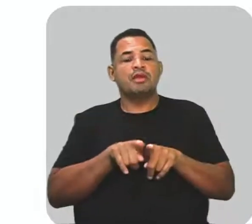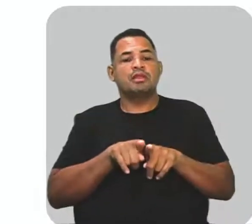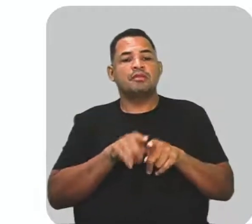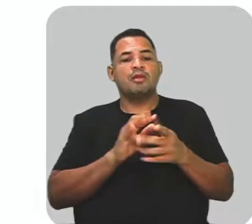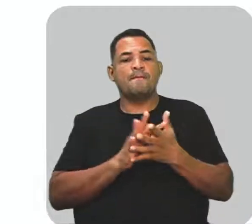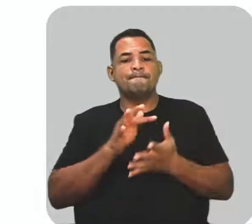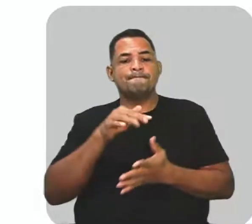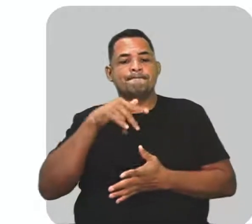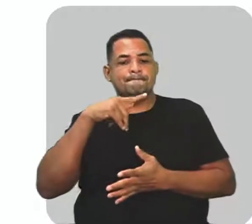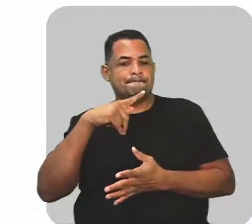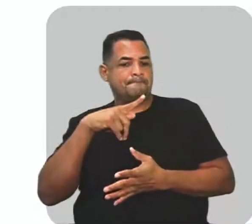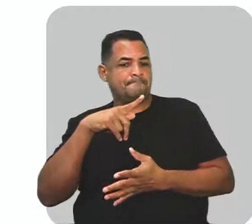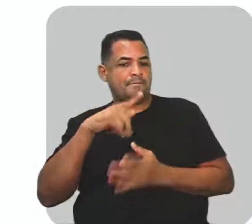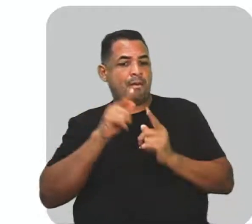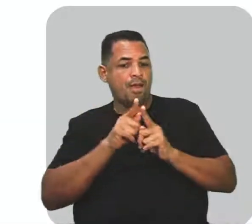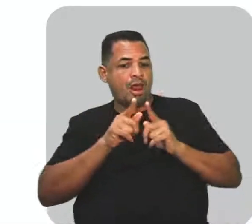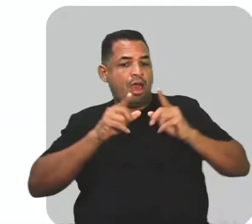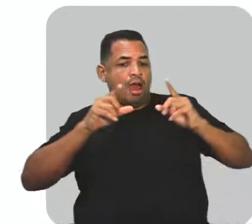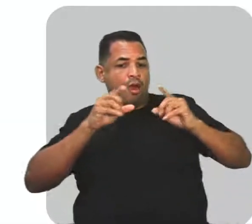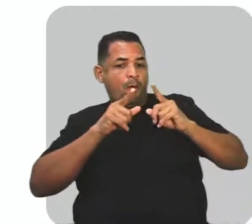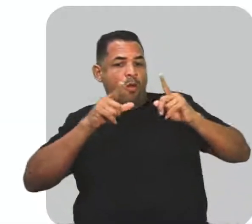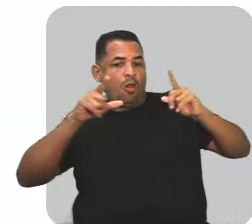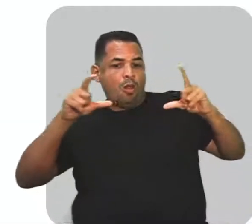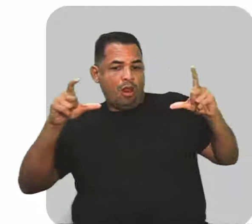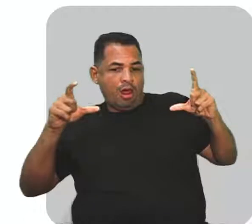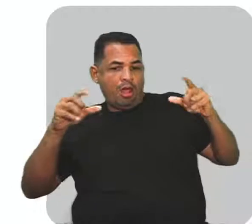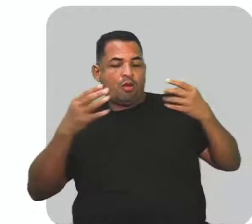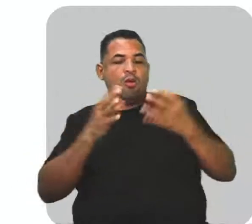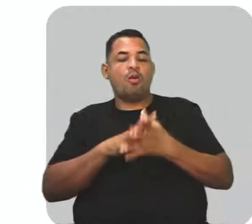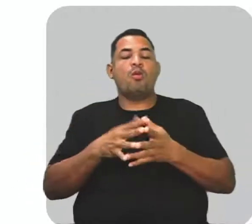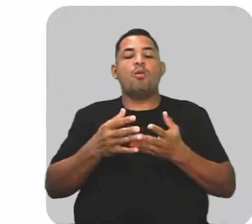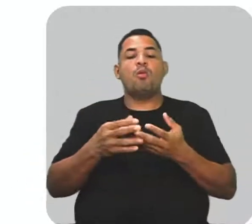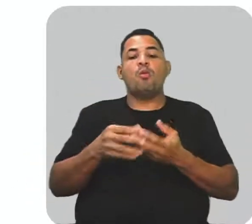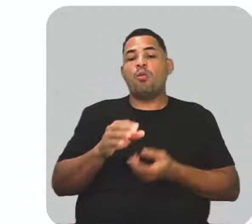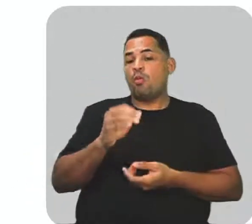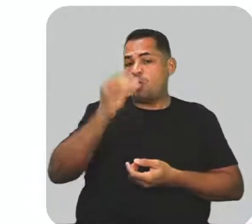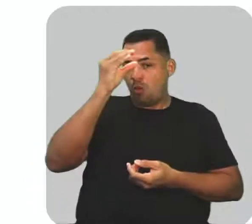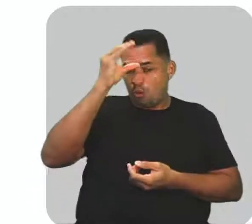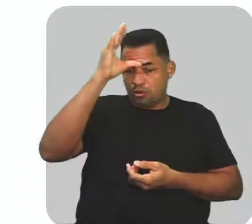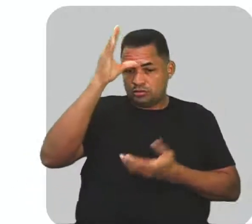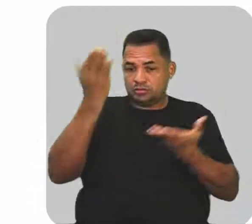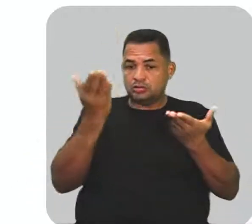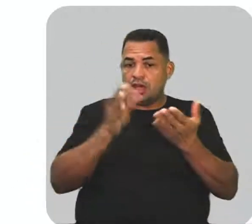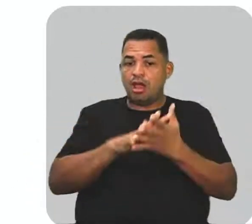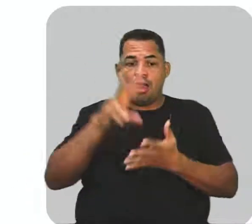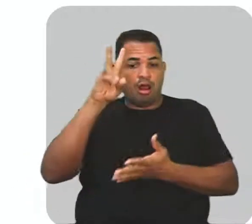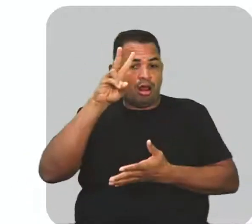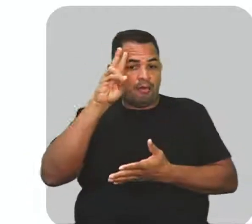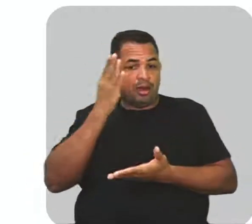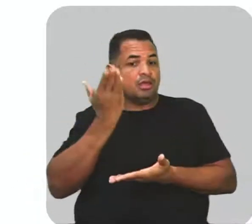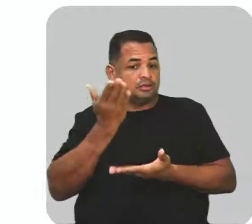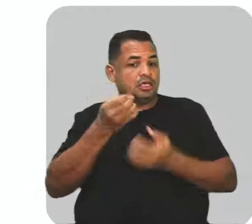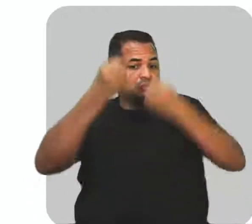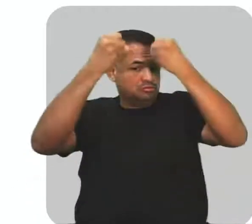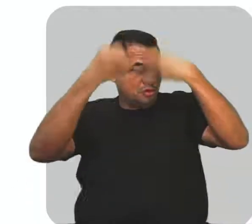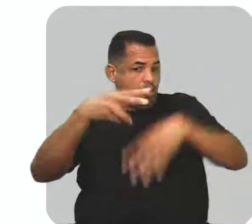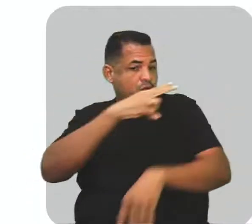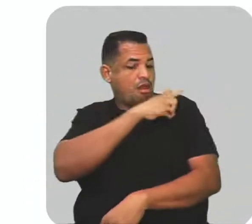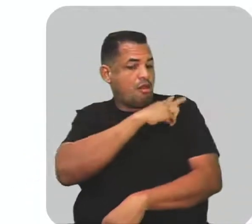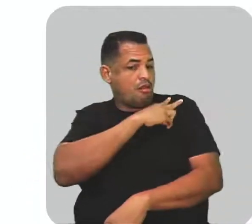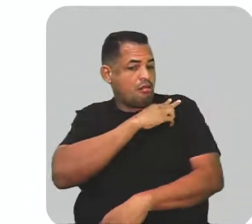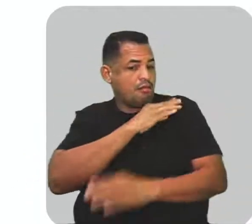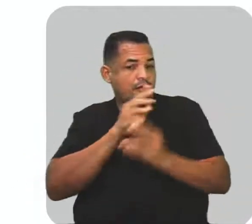vamos agora ampliar esse conhecimento, recordar, na verdade, porque a gente já falou sobre isso no segundão, né? Sobre